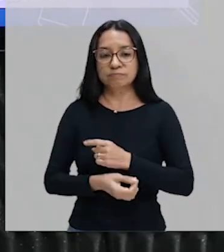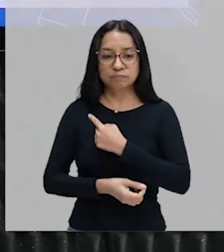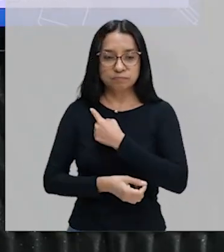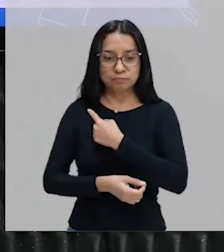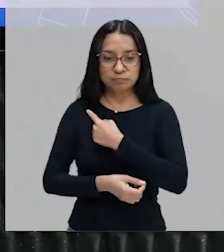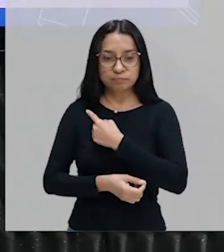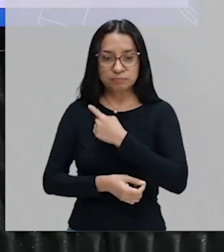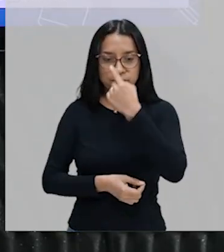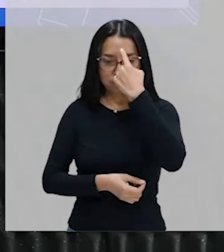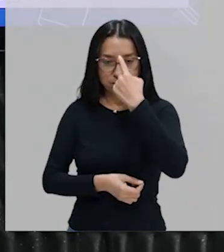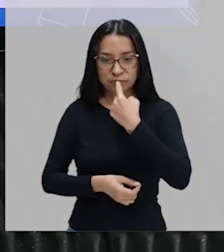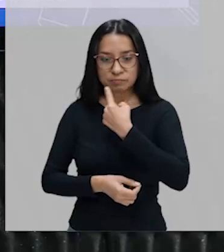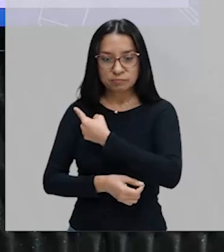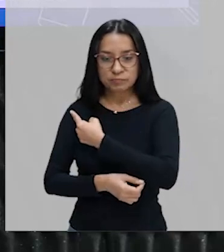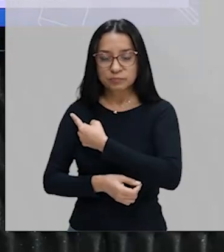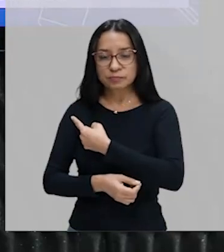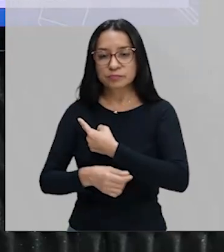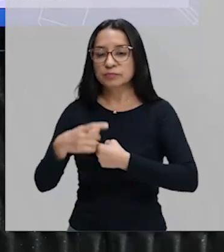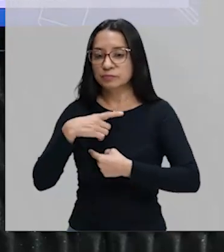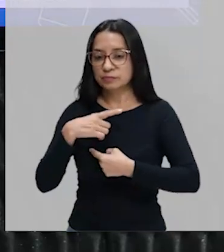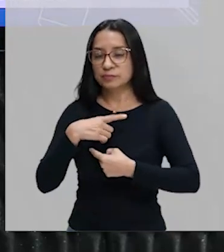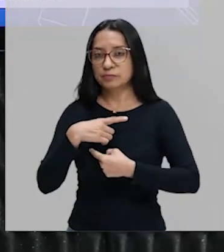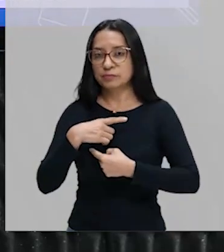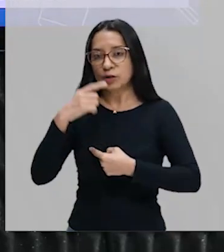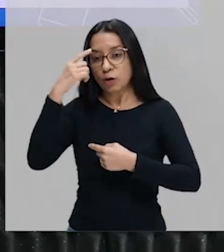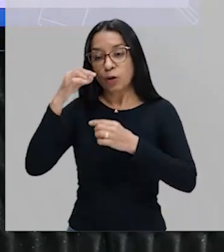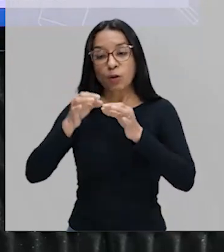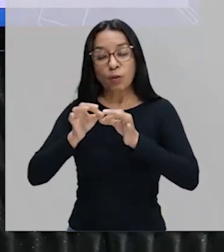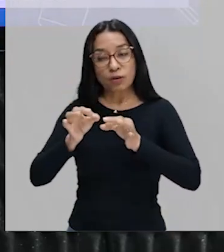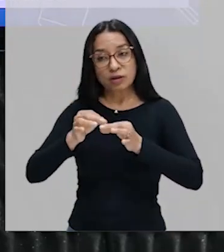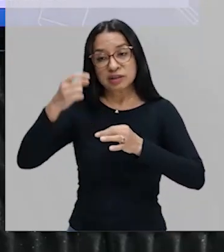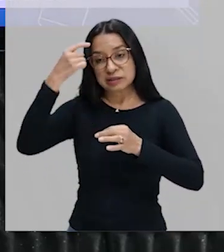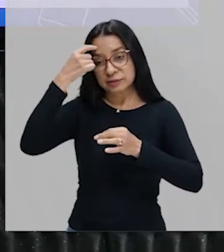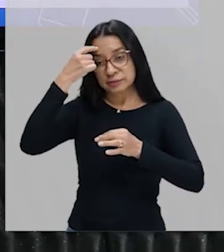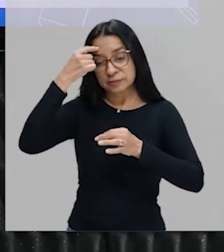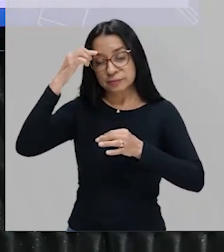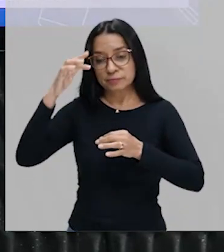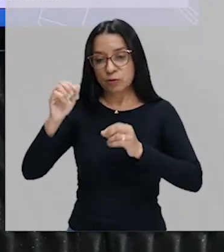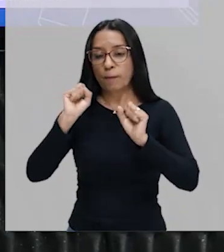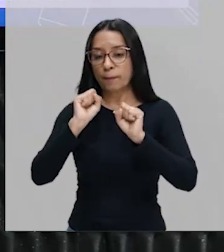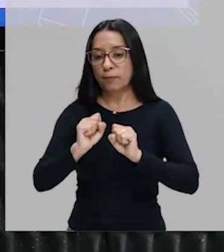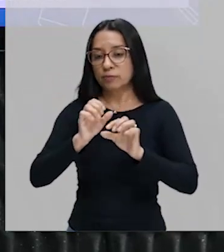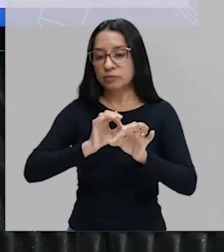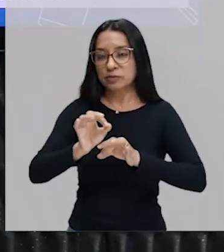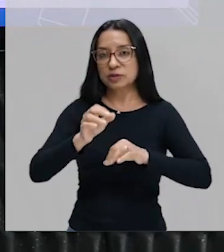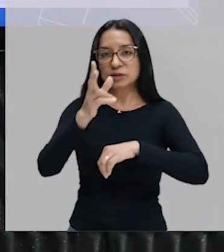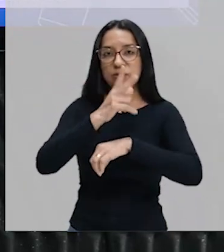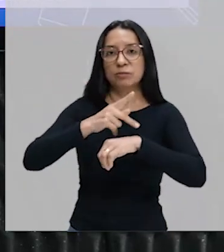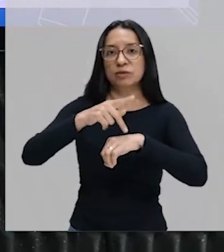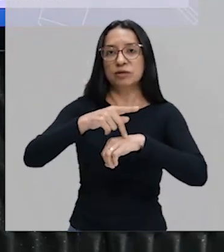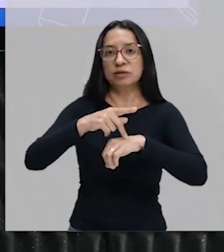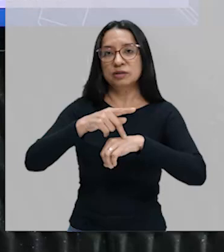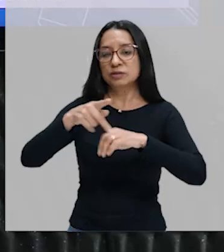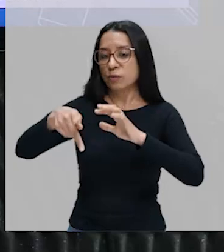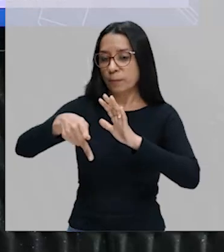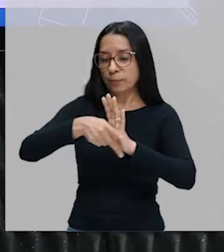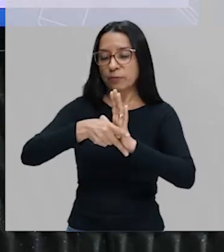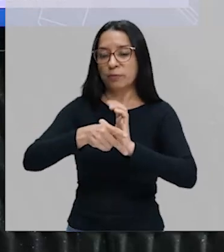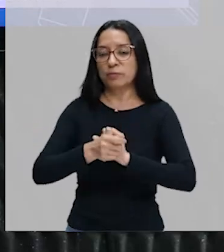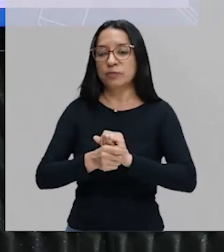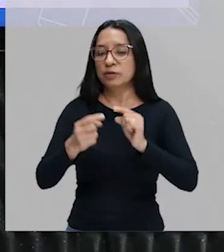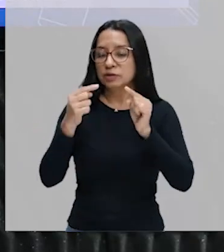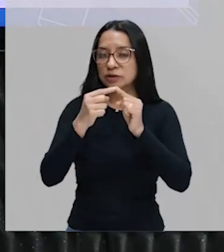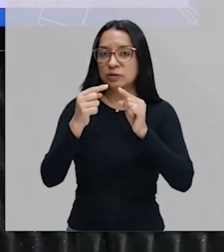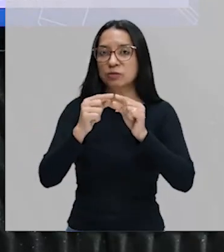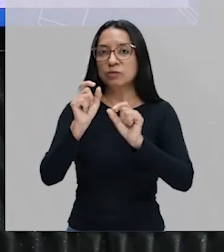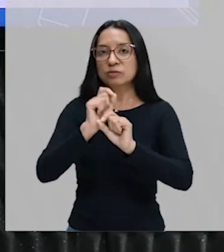imagem aqui que eles têm um território definido na cabeça, tá certo? Para que eles possam ali organizar o seu país, ou seja, seus regramentos, de acordo